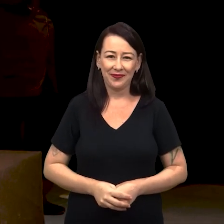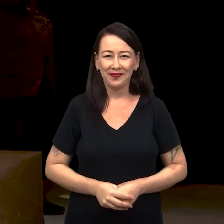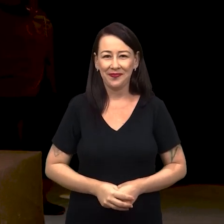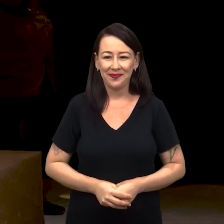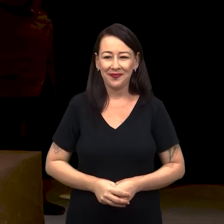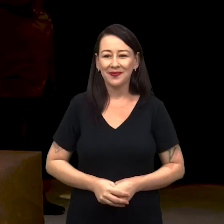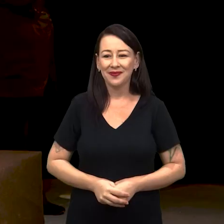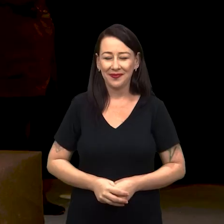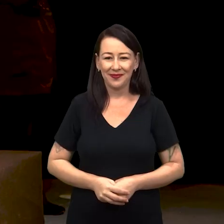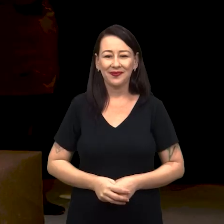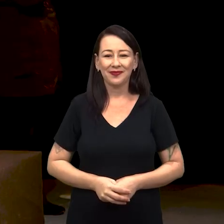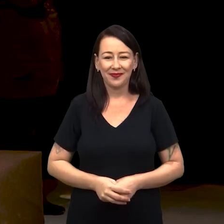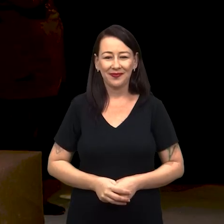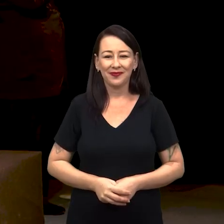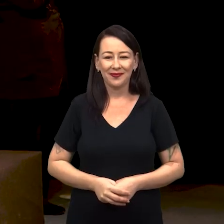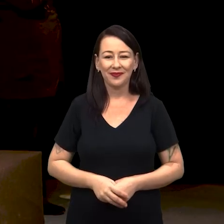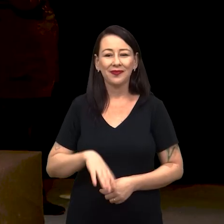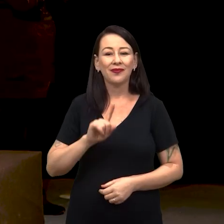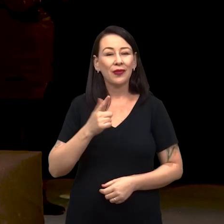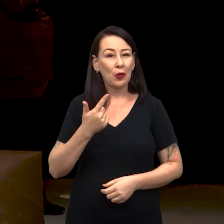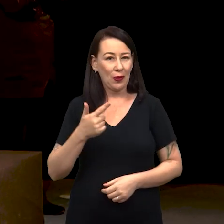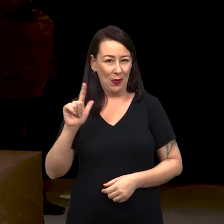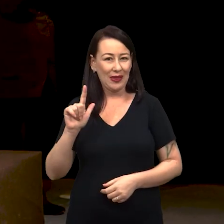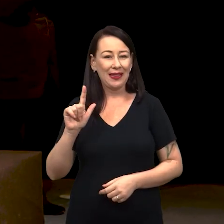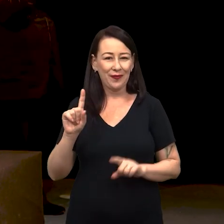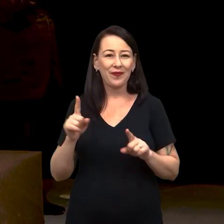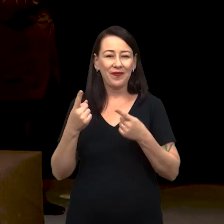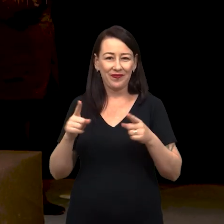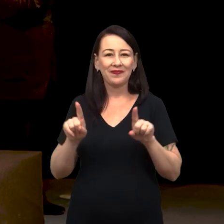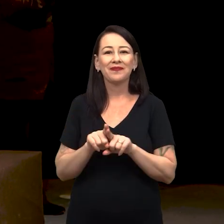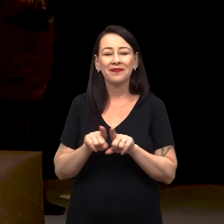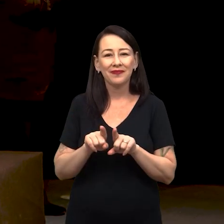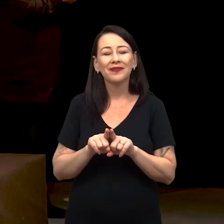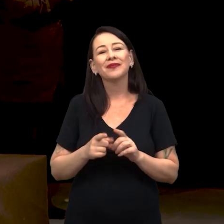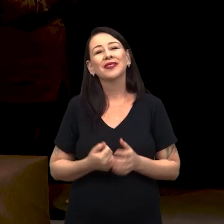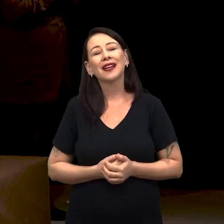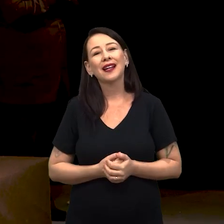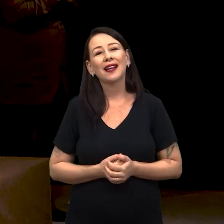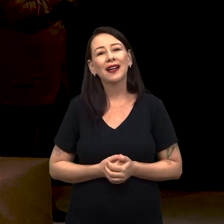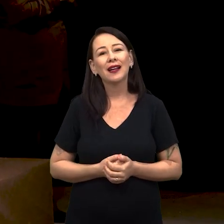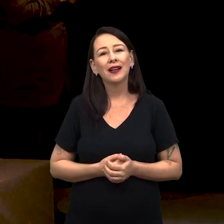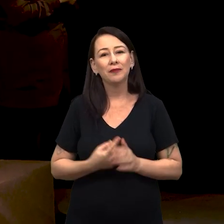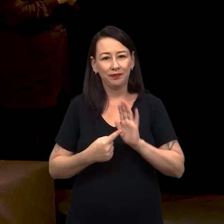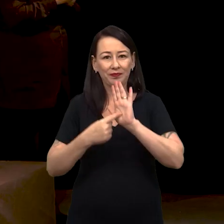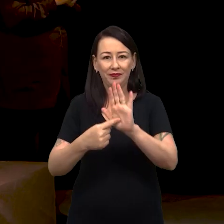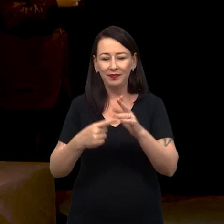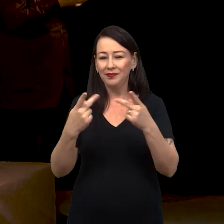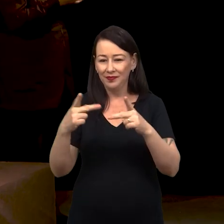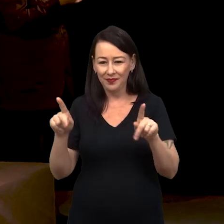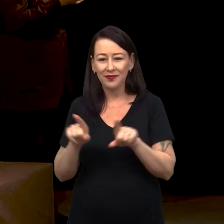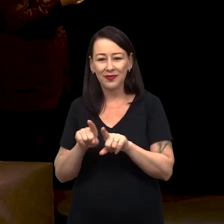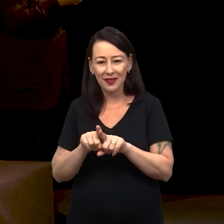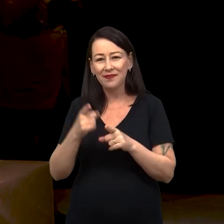Aí eu criei outro, né, mas não Roberto. Agora, Muito. eu queria deixar isso aqui registrado, especialmente